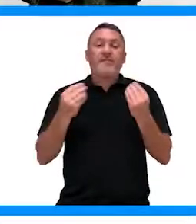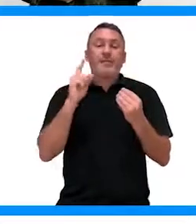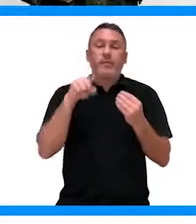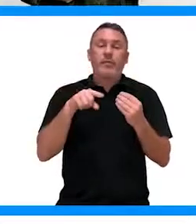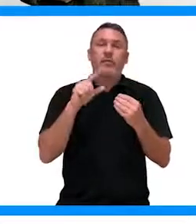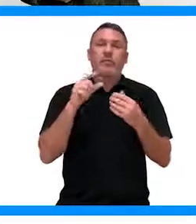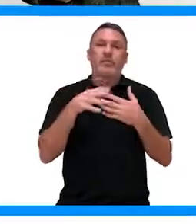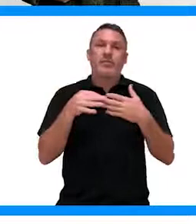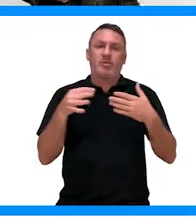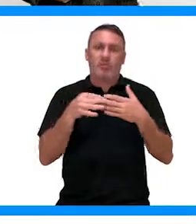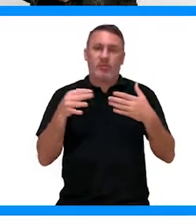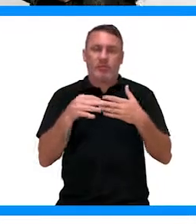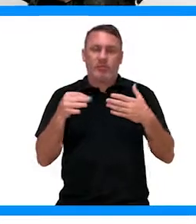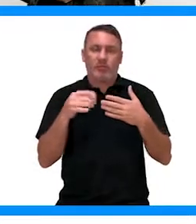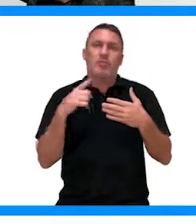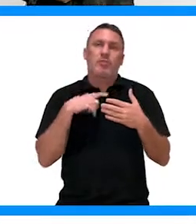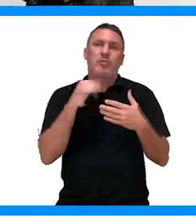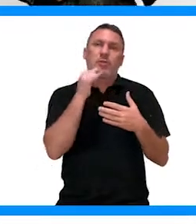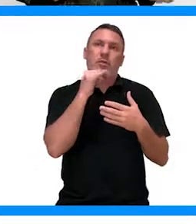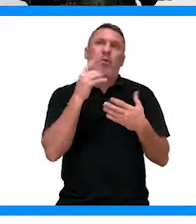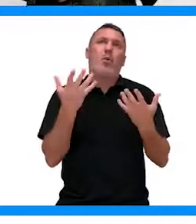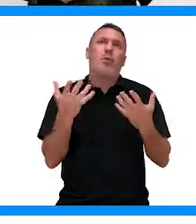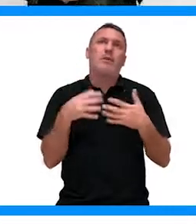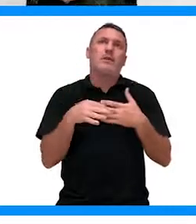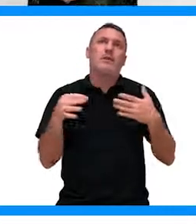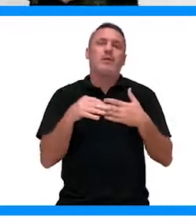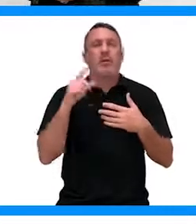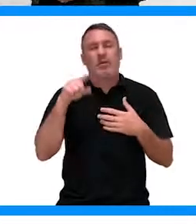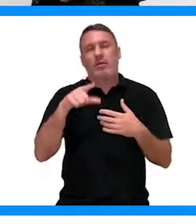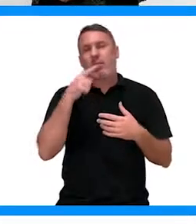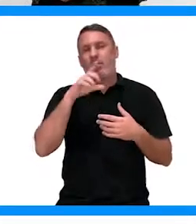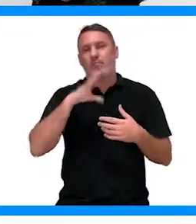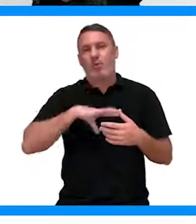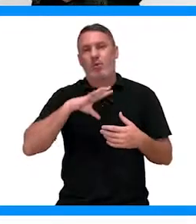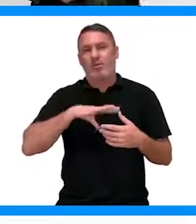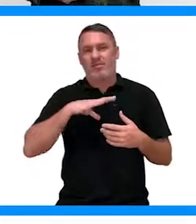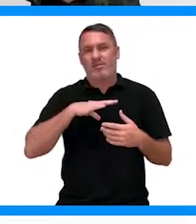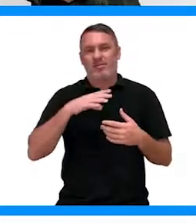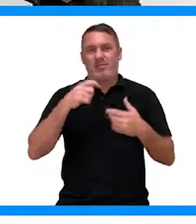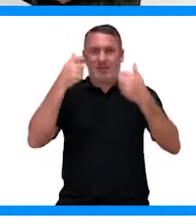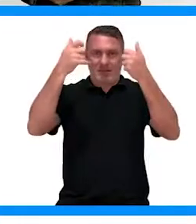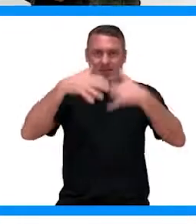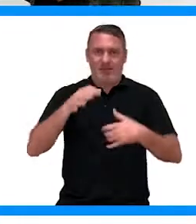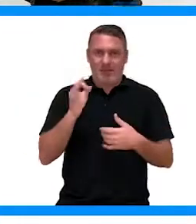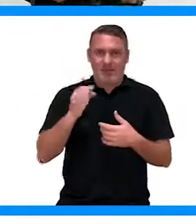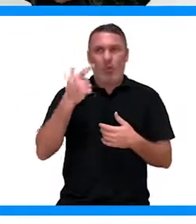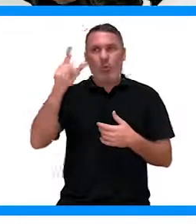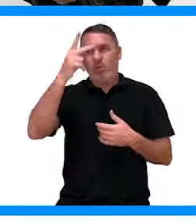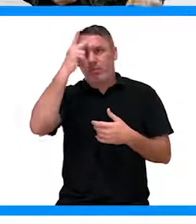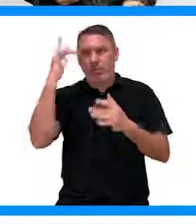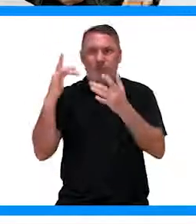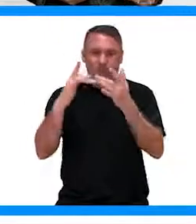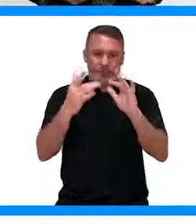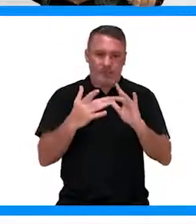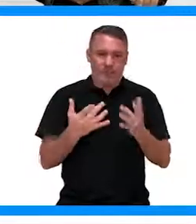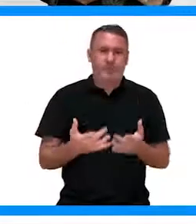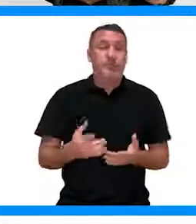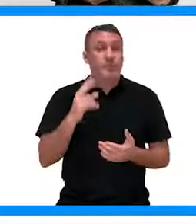pode ser transmitida pelo signo. No nosso caso, a língua portuguesa. É ela que chega até o